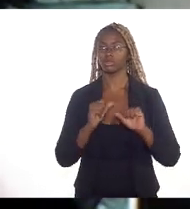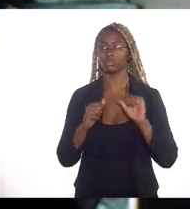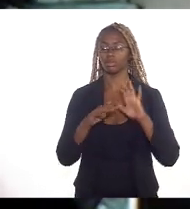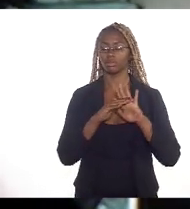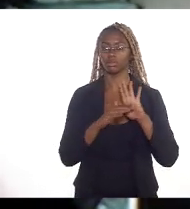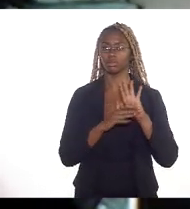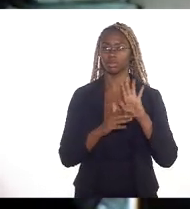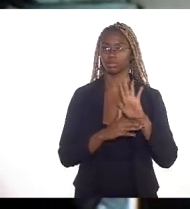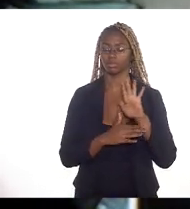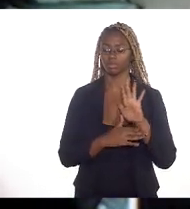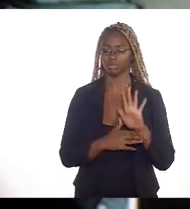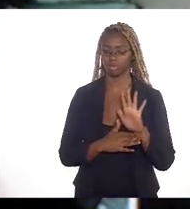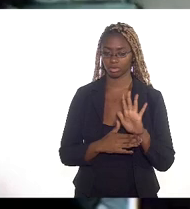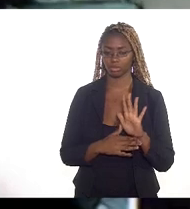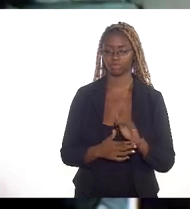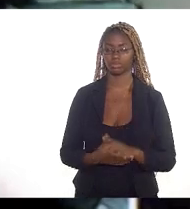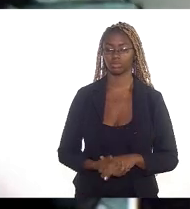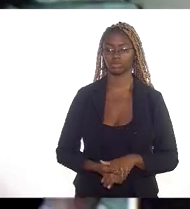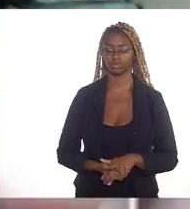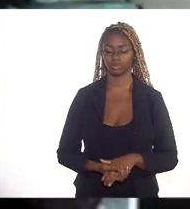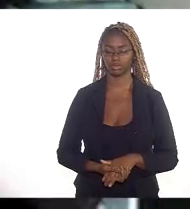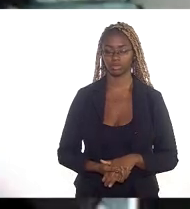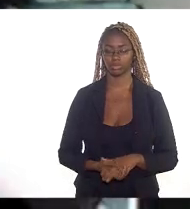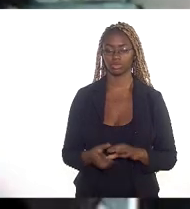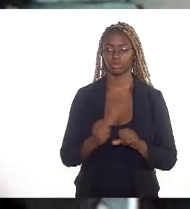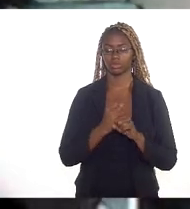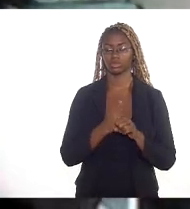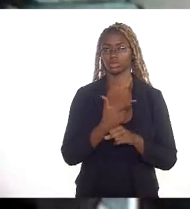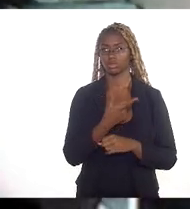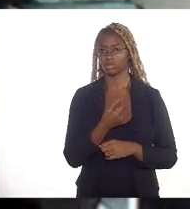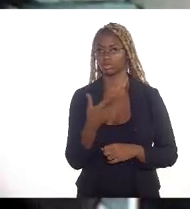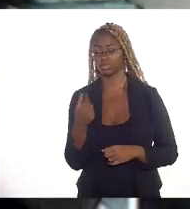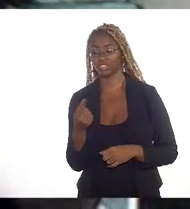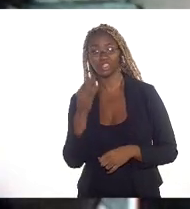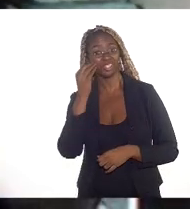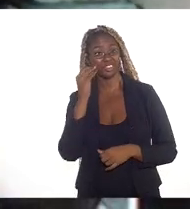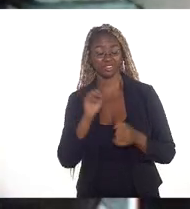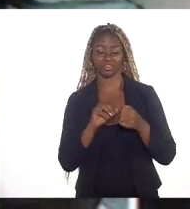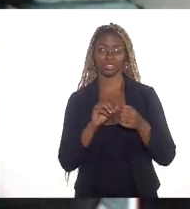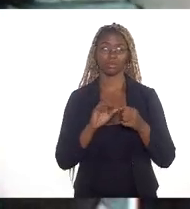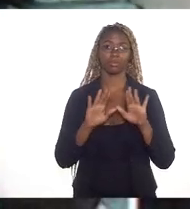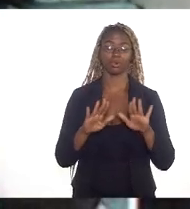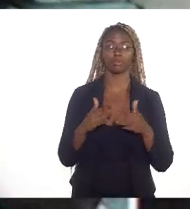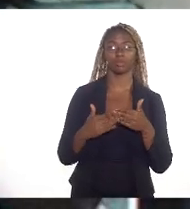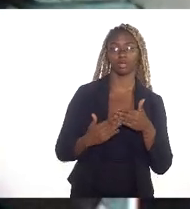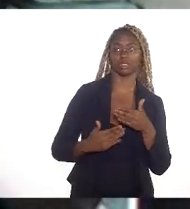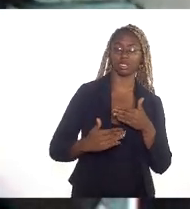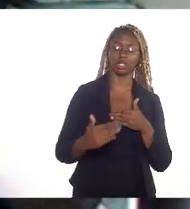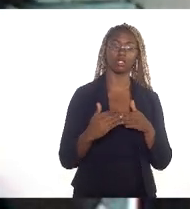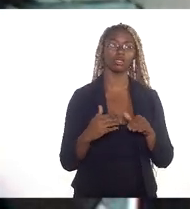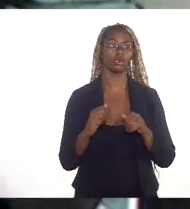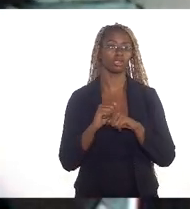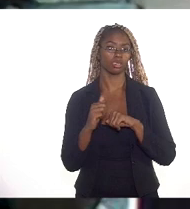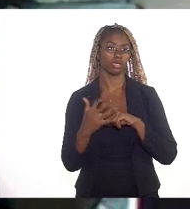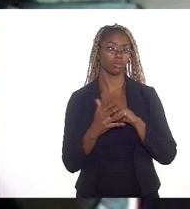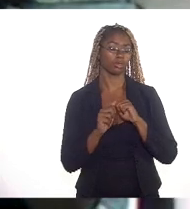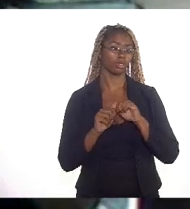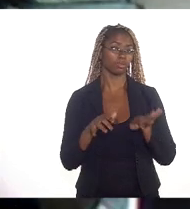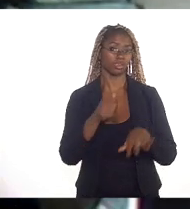ano 2021. Em 2020, se tentou fazer isso, mas o prolongamento da pandemia sem